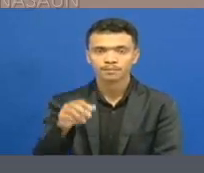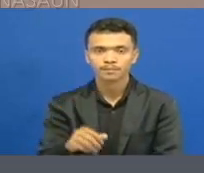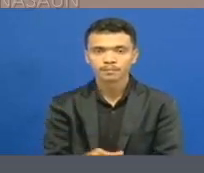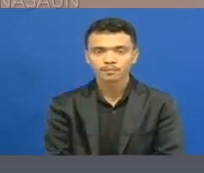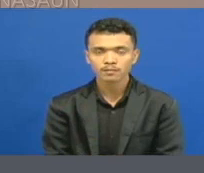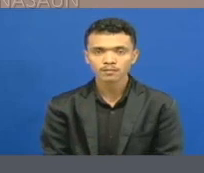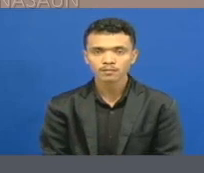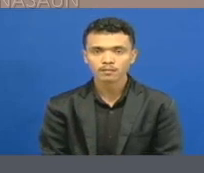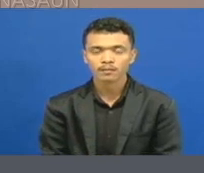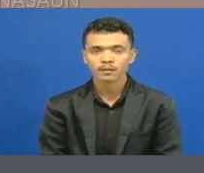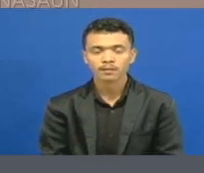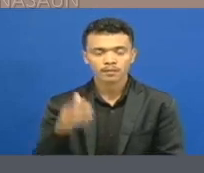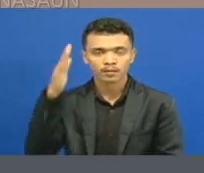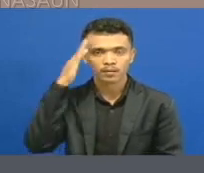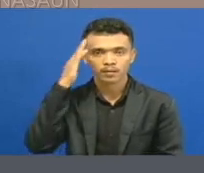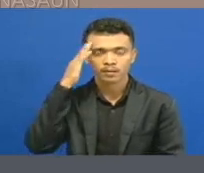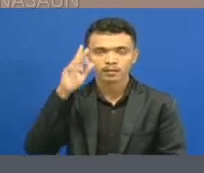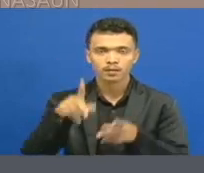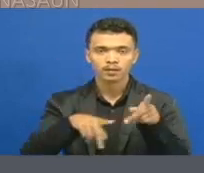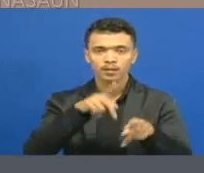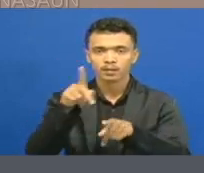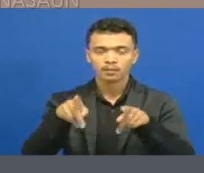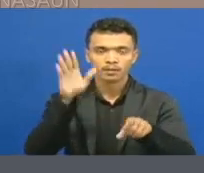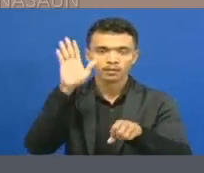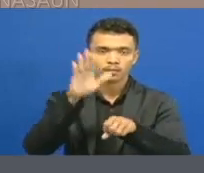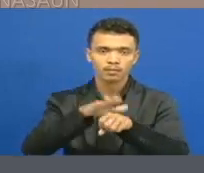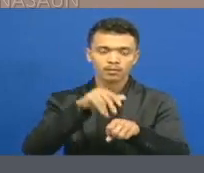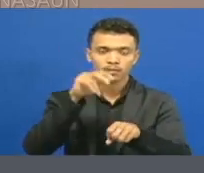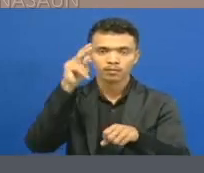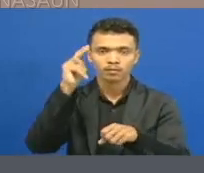mas ele já tem ele a cada e para ver por um dia.